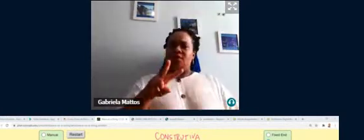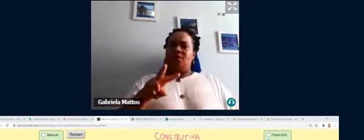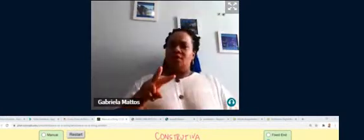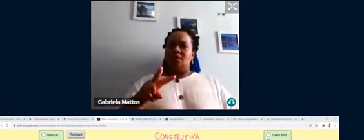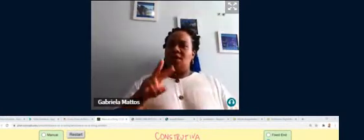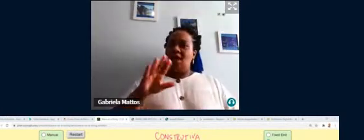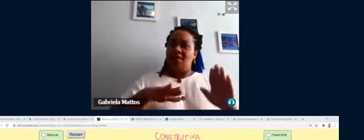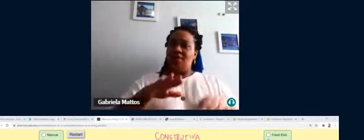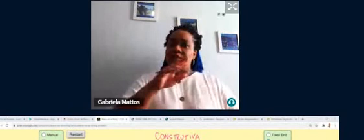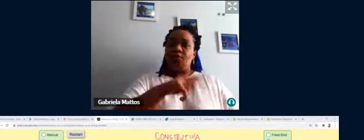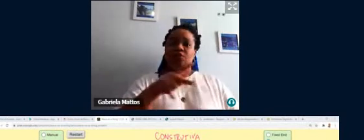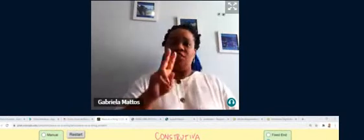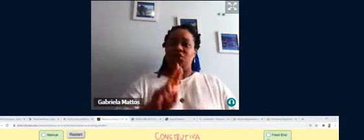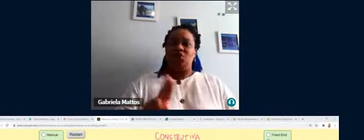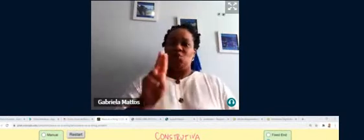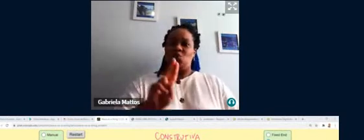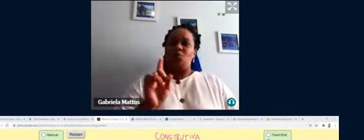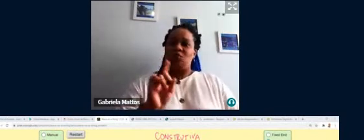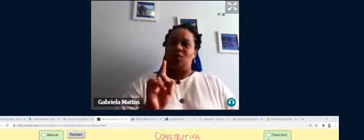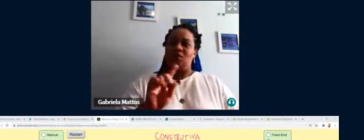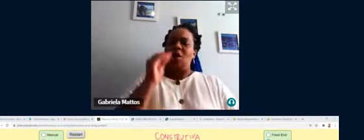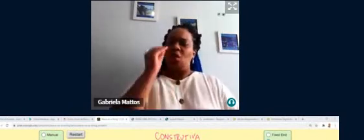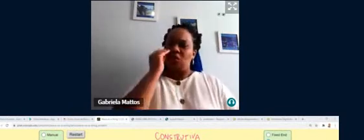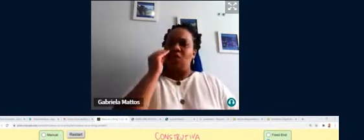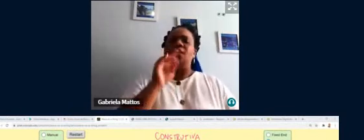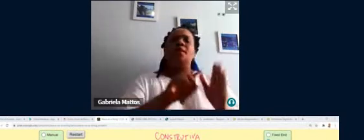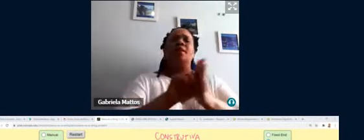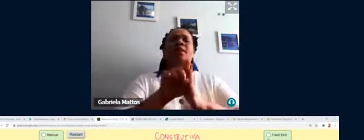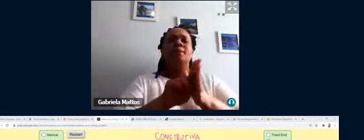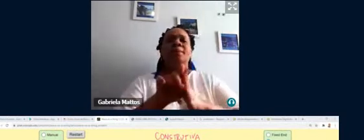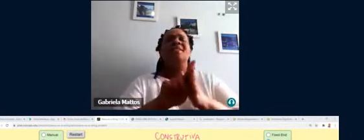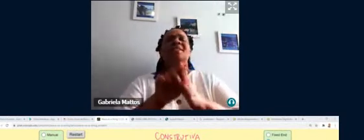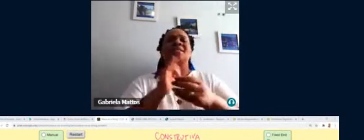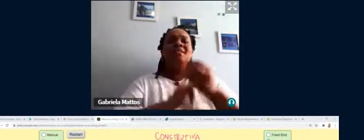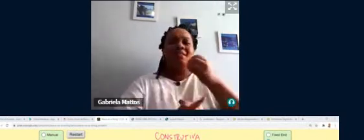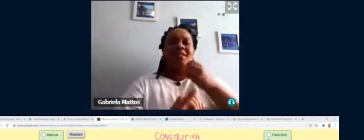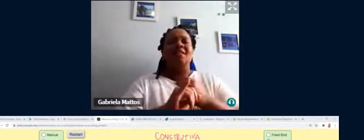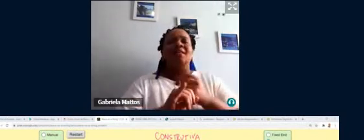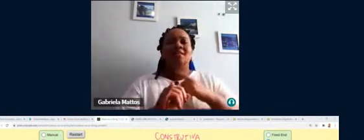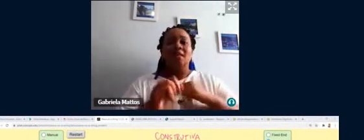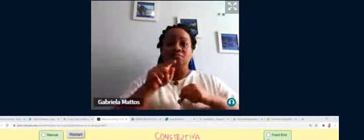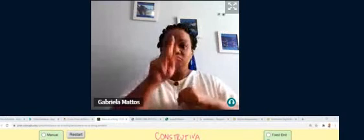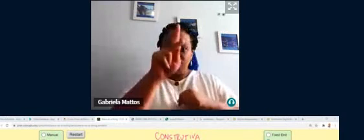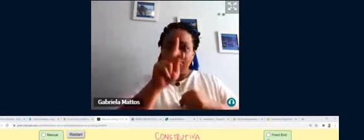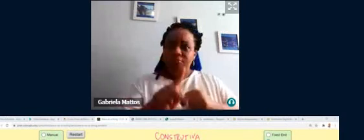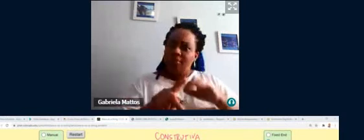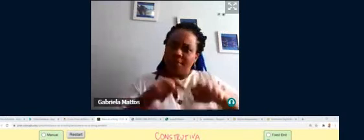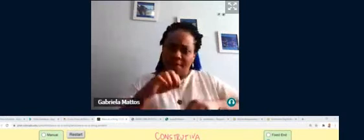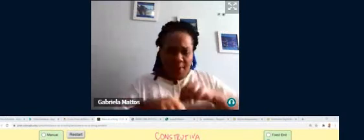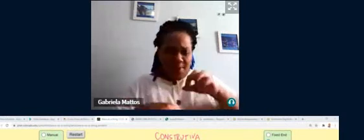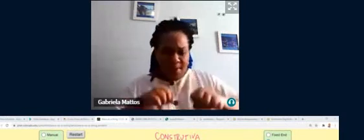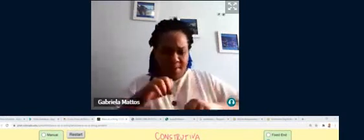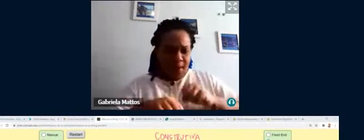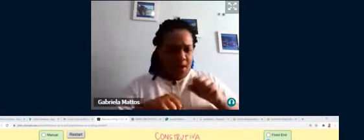não use simulações, pesquise por sites que têm essas simulações Explore você mesmo,